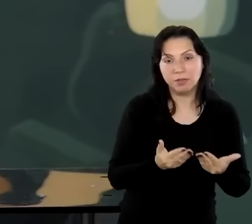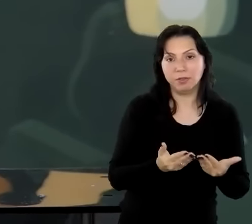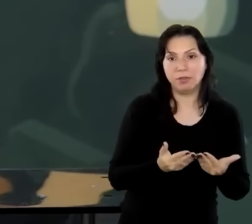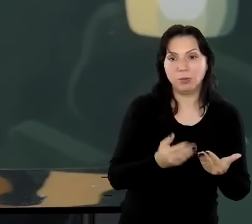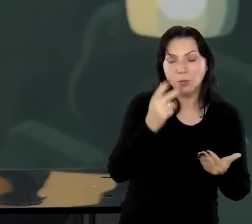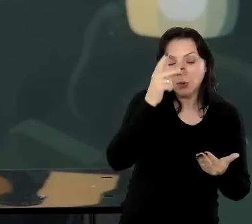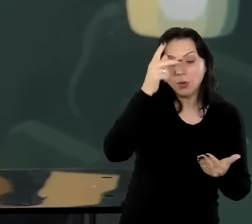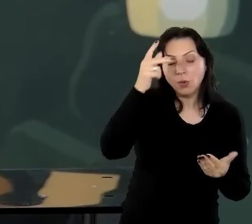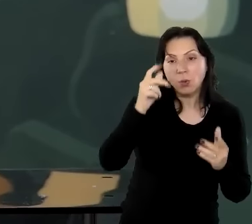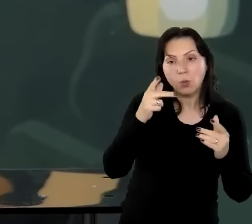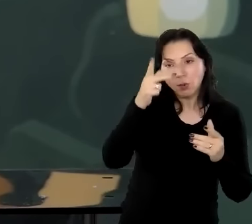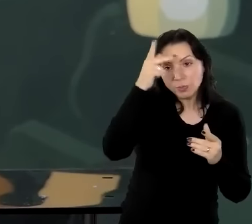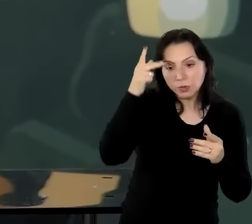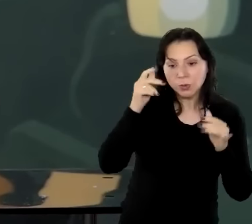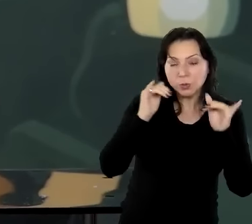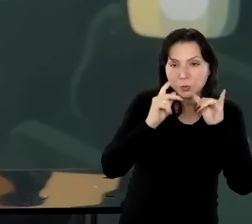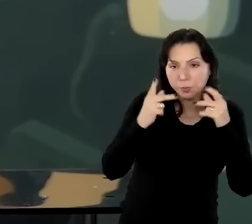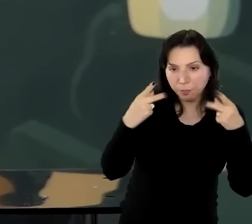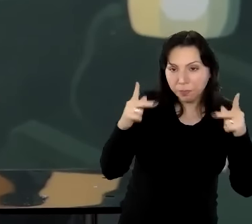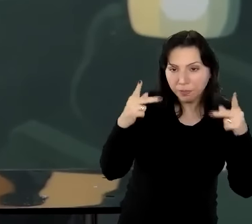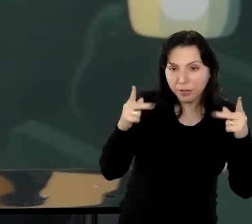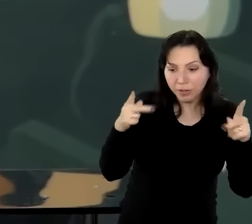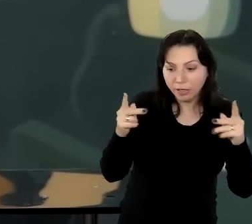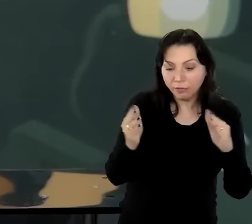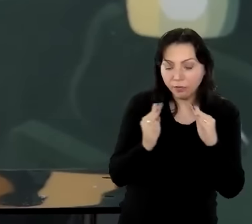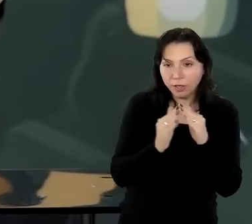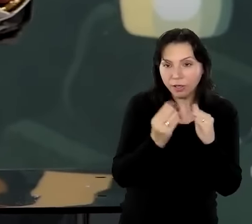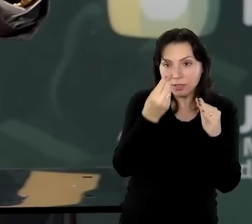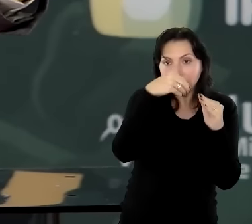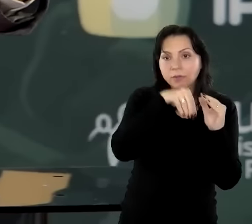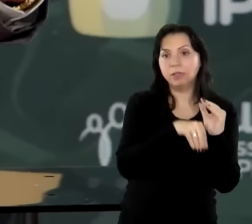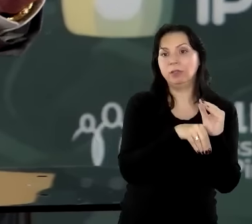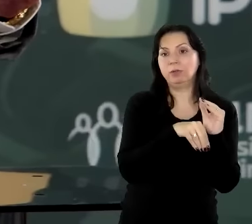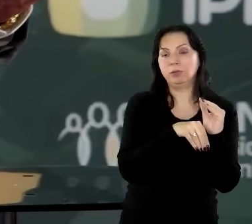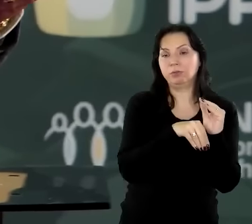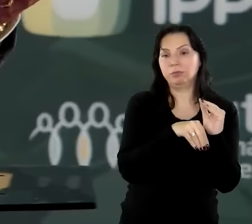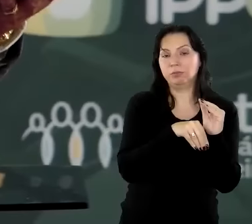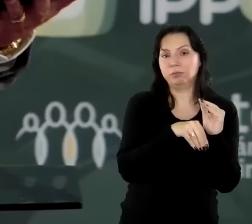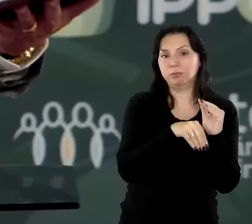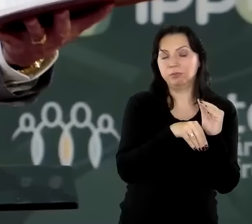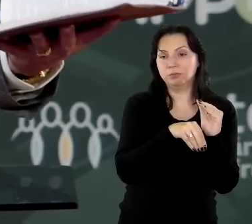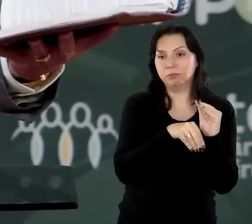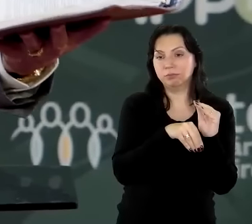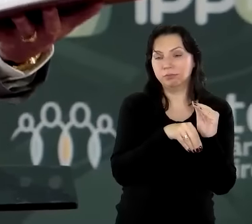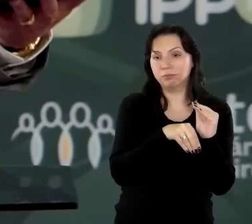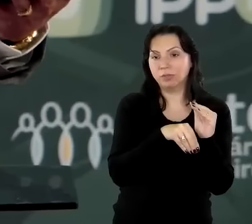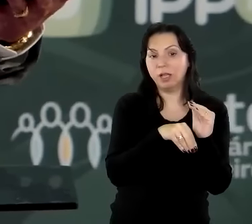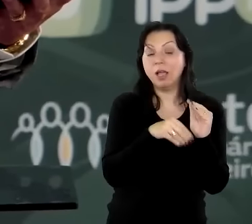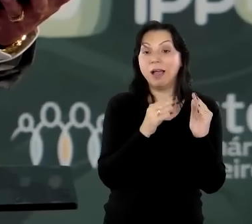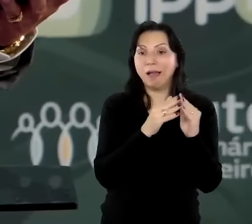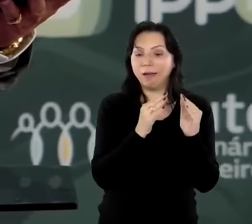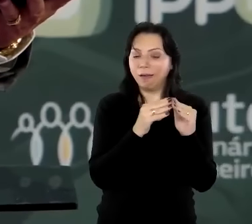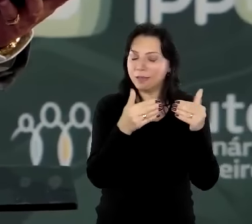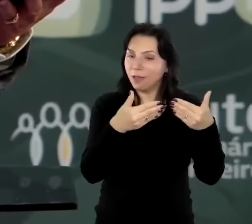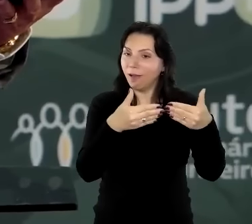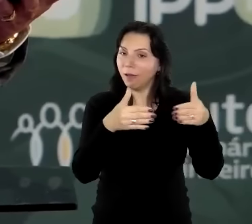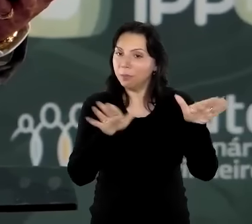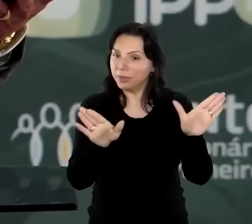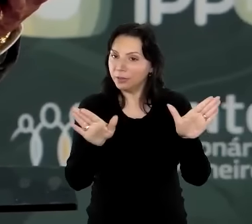eram perseguidos, seus bens espoliados, e eles eram forasteiros. Então eles abriam o seu coração, abriam a sua